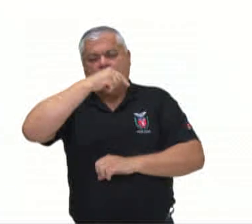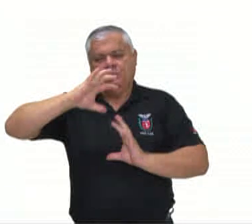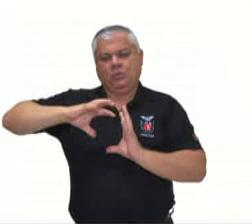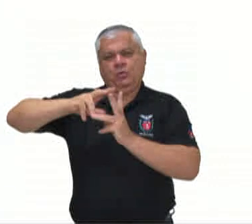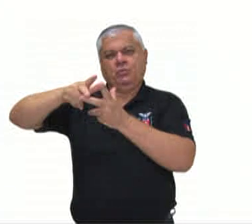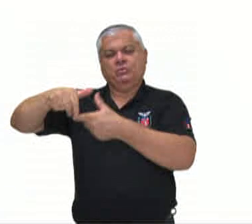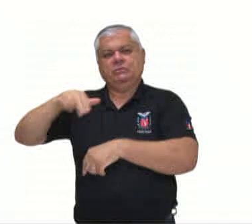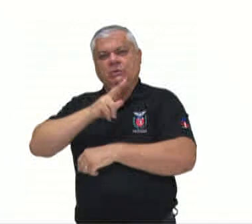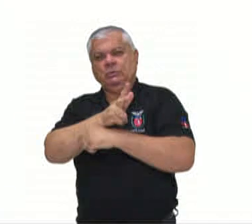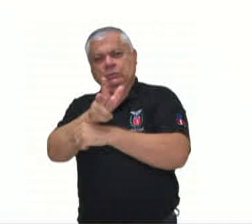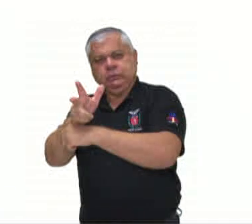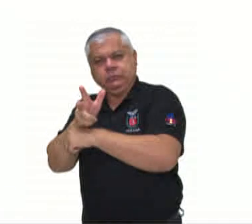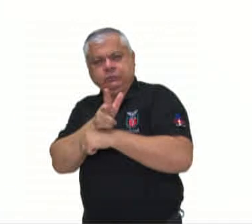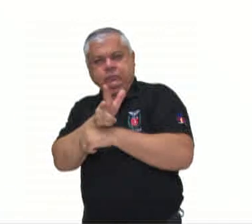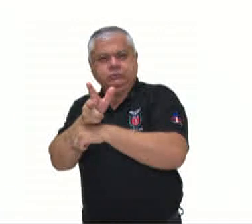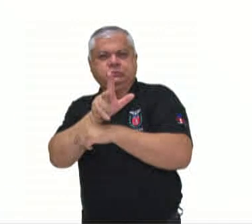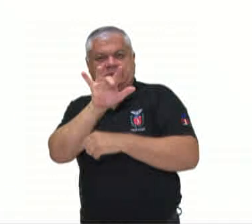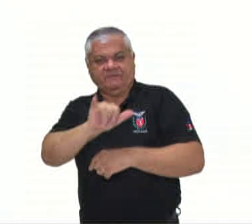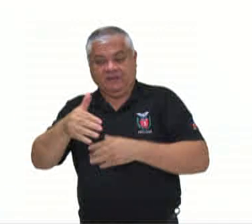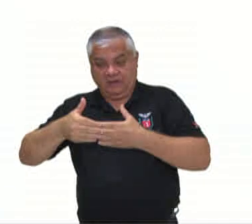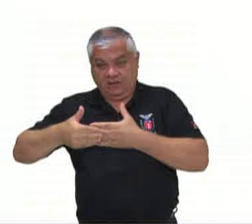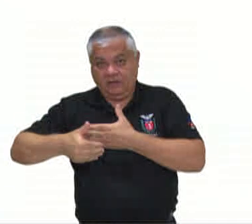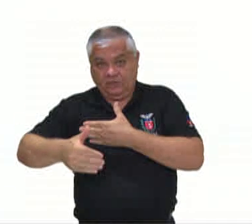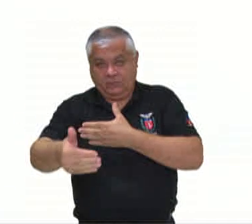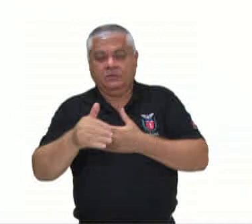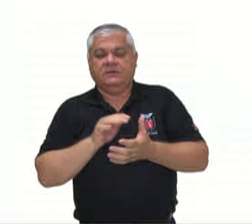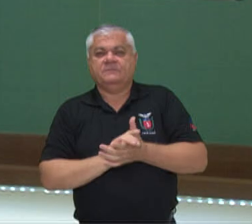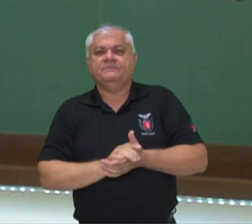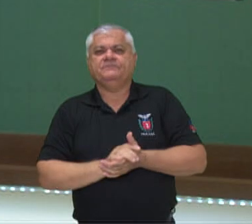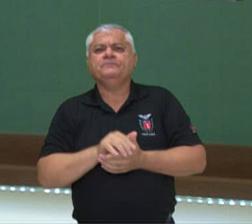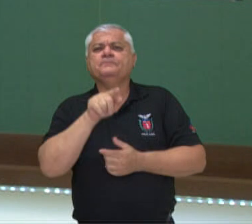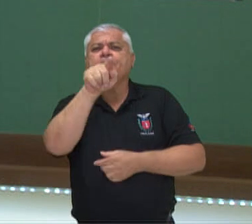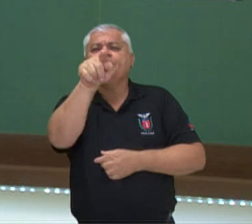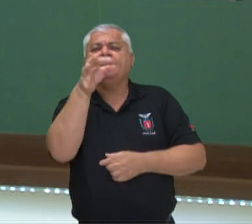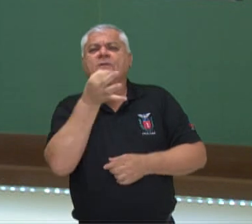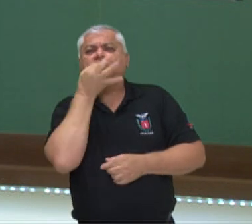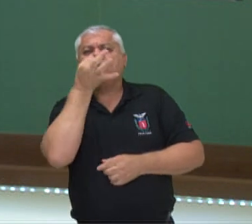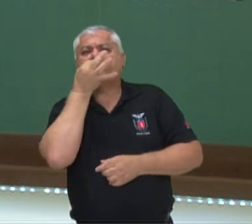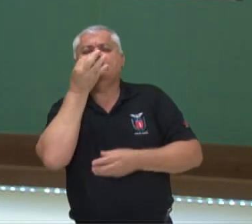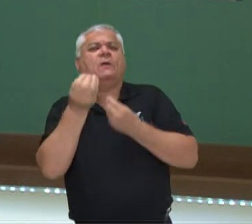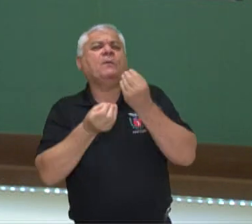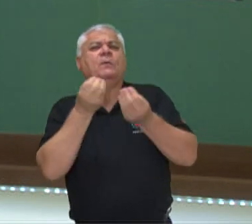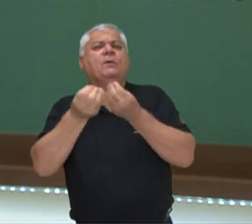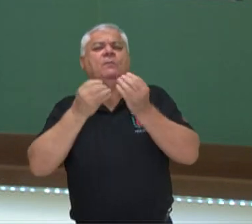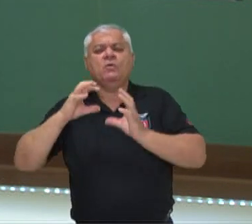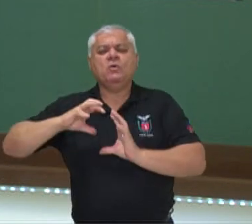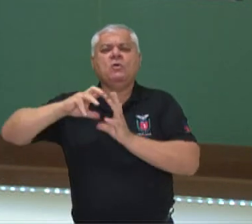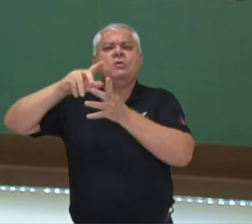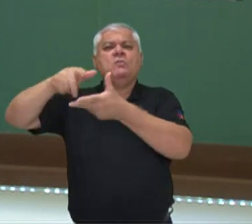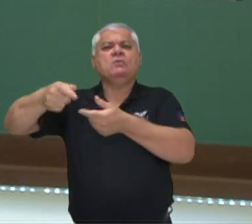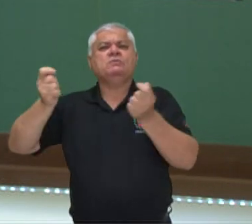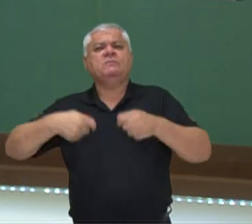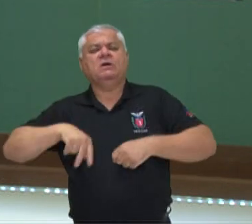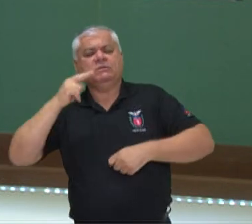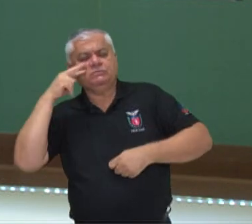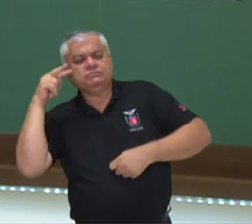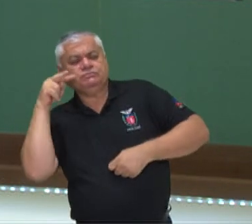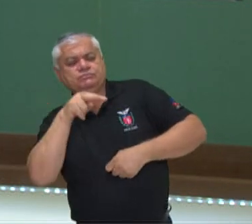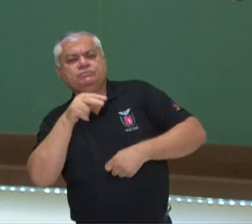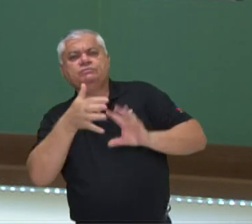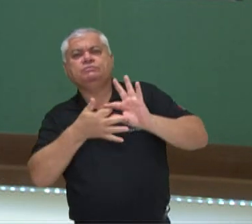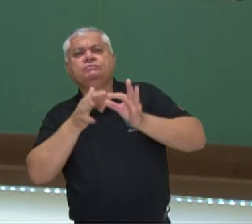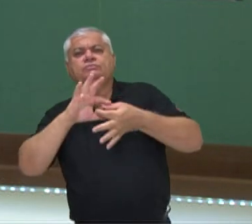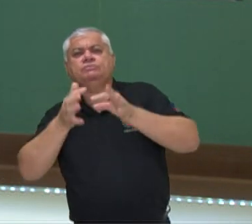all over the world watch the games in Tokyo? Na sua opinião, como que as pessoas pelo mundo afora podem assistir os Jogos de